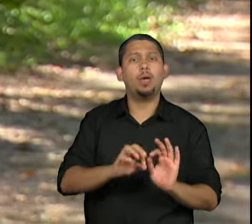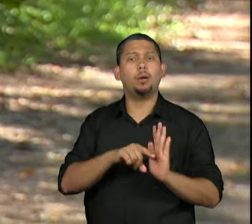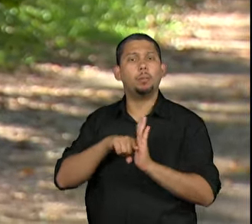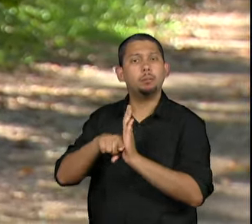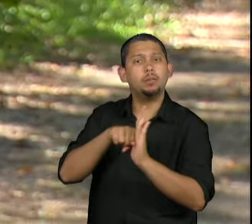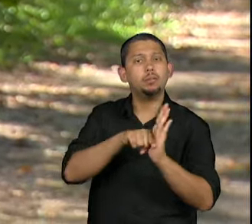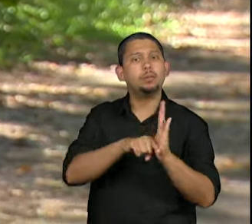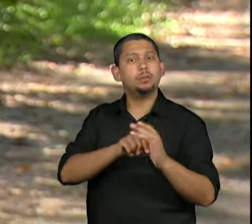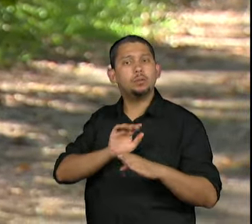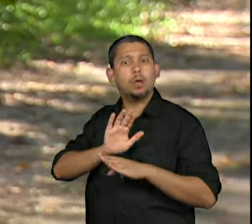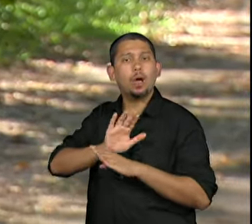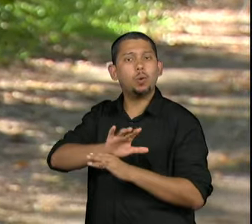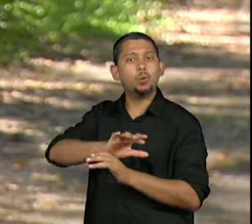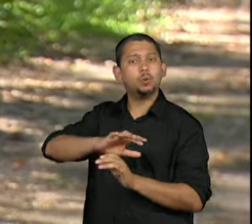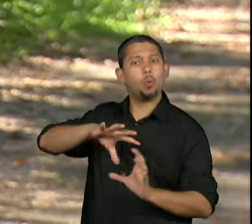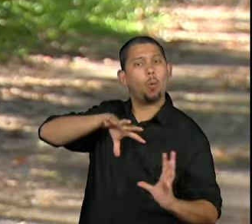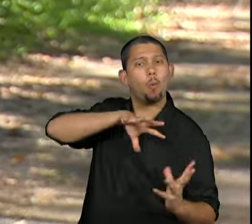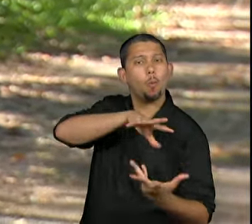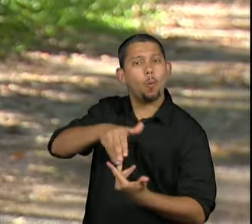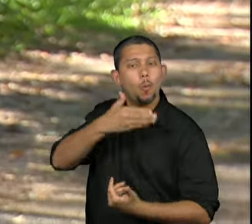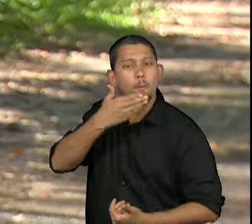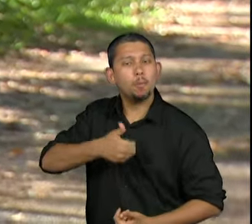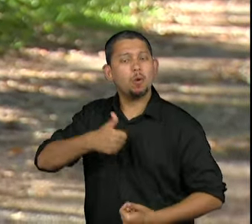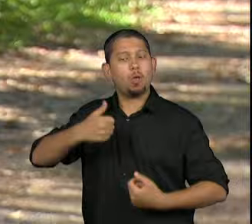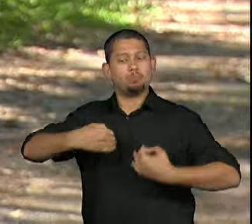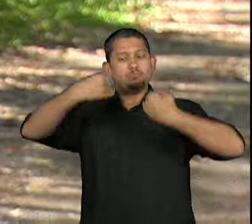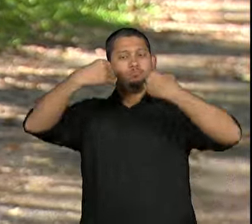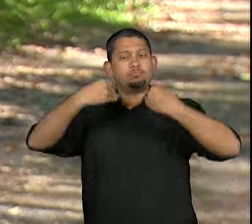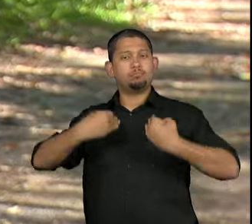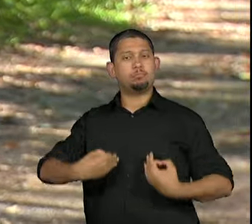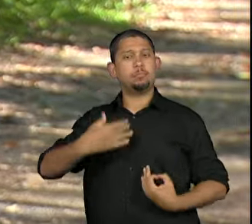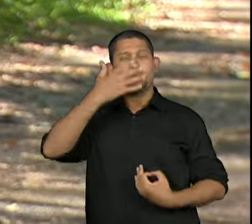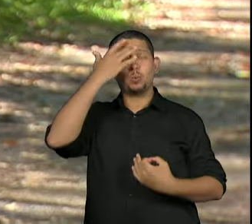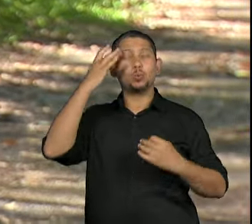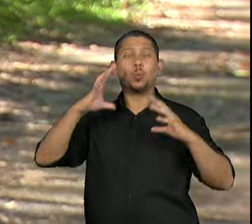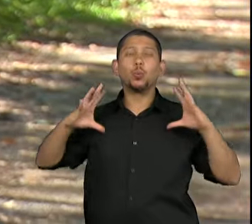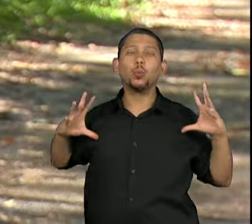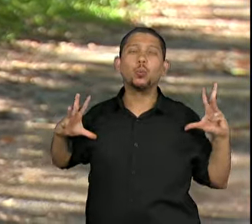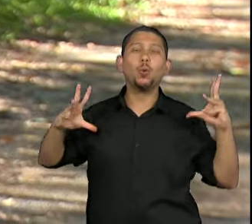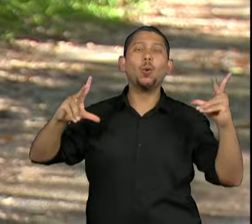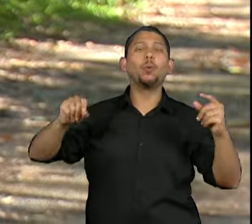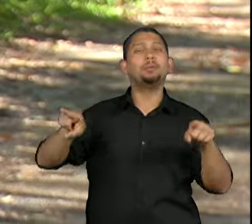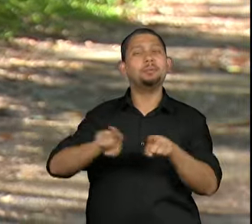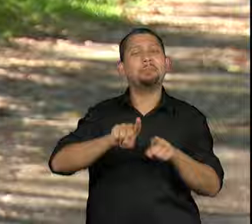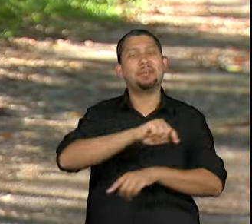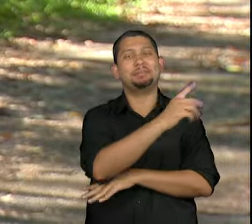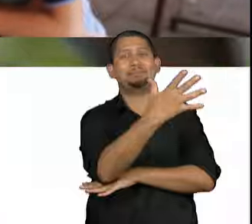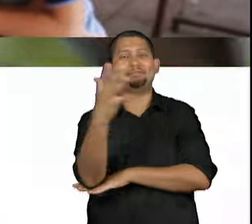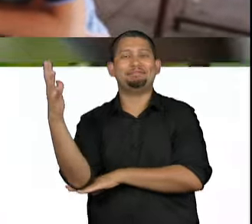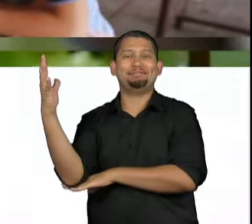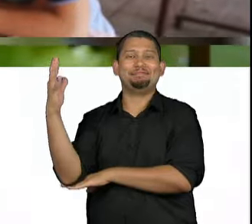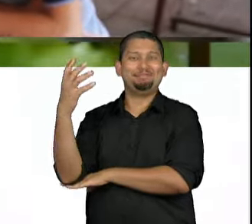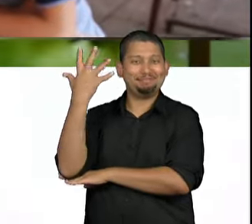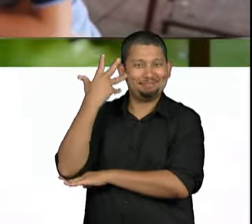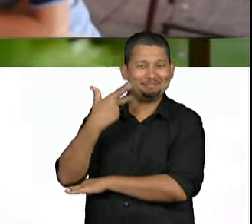de um mundo melhor e mais digno para todos os seres vivos. Até lá!